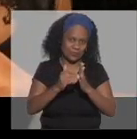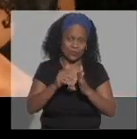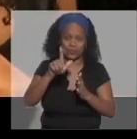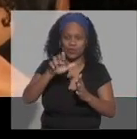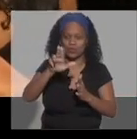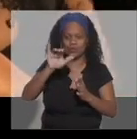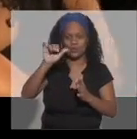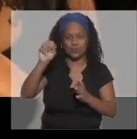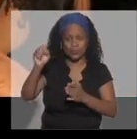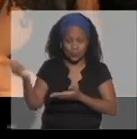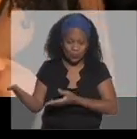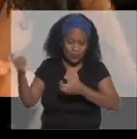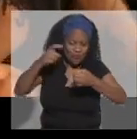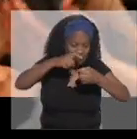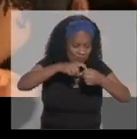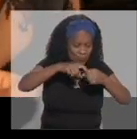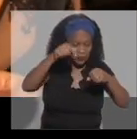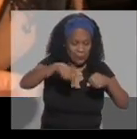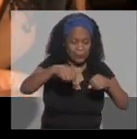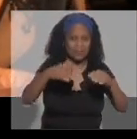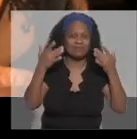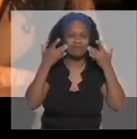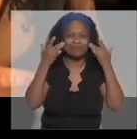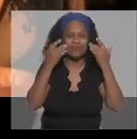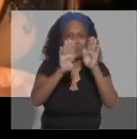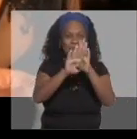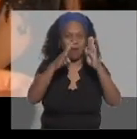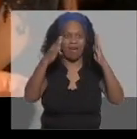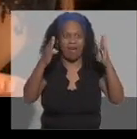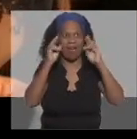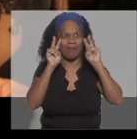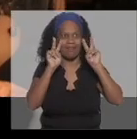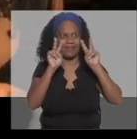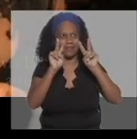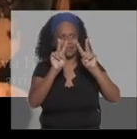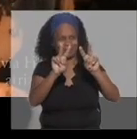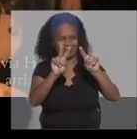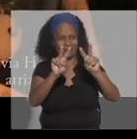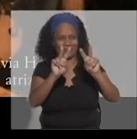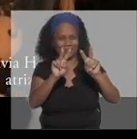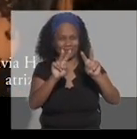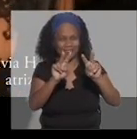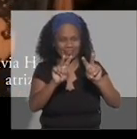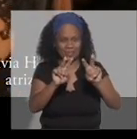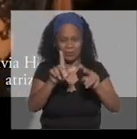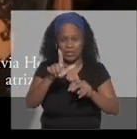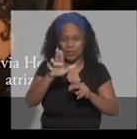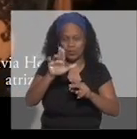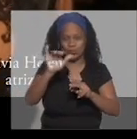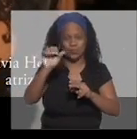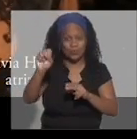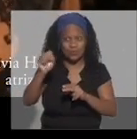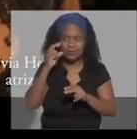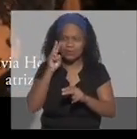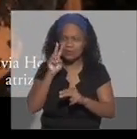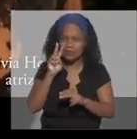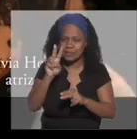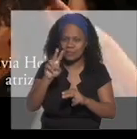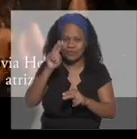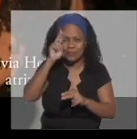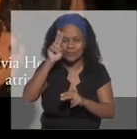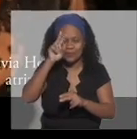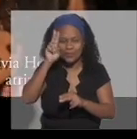a luiz gama volta para essa casa que dessa vez abriu as portas presente abriu as portas para luiz gama e